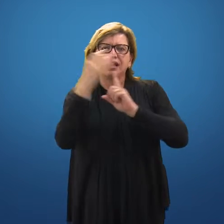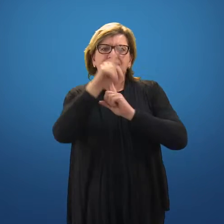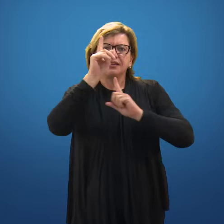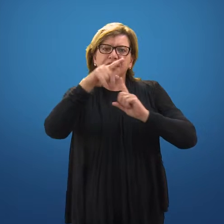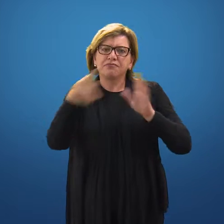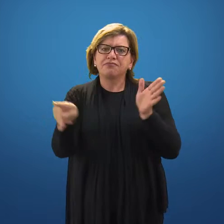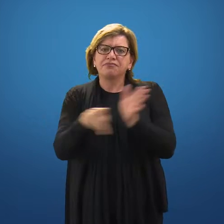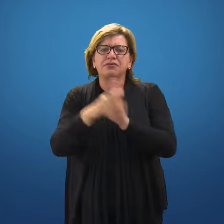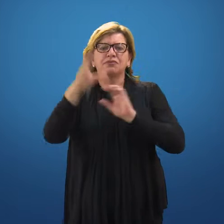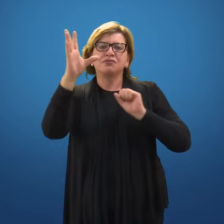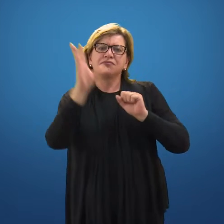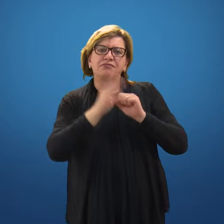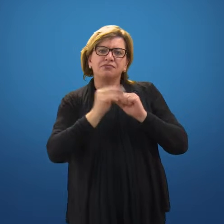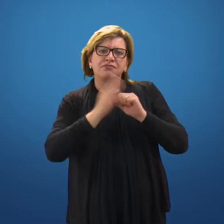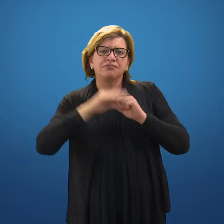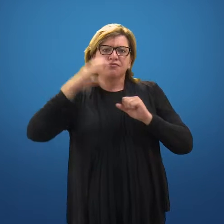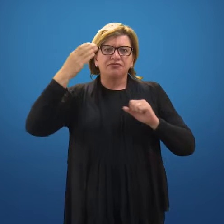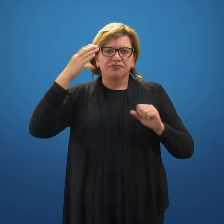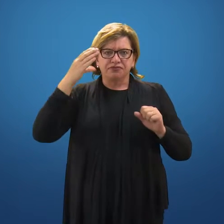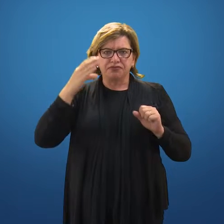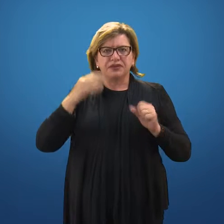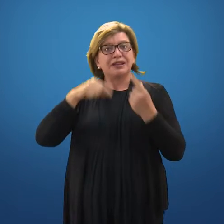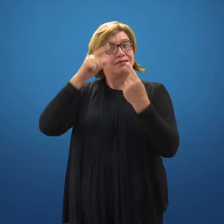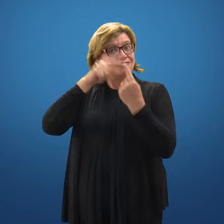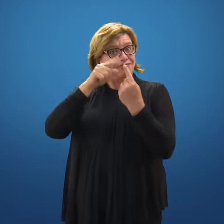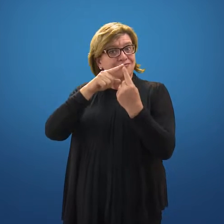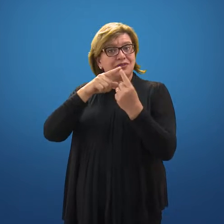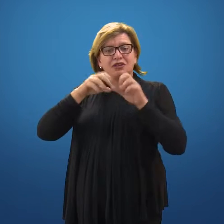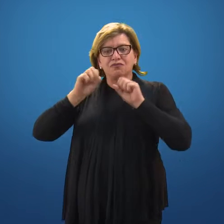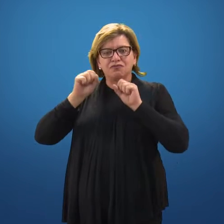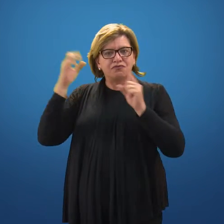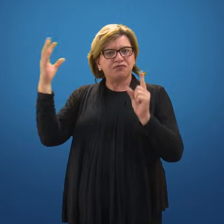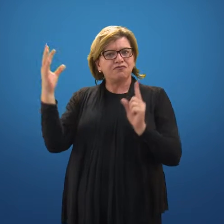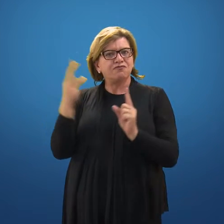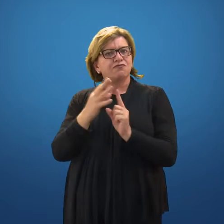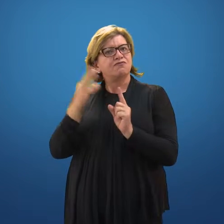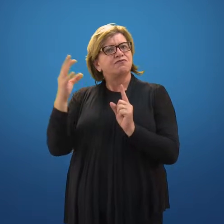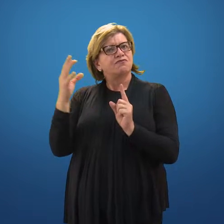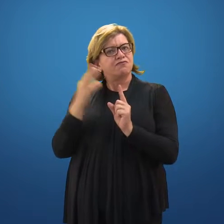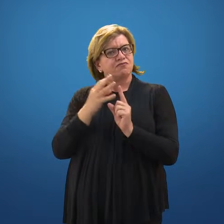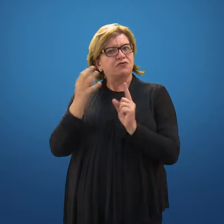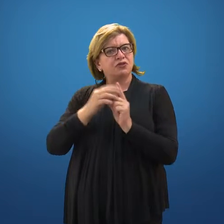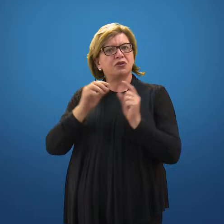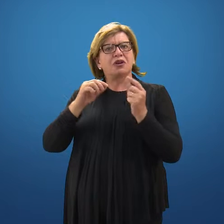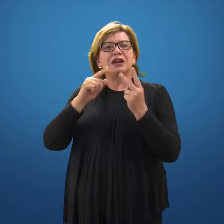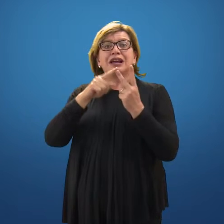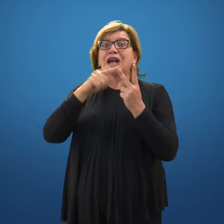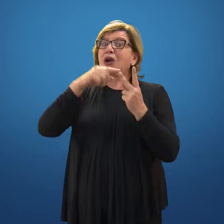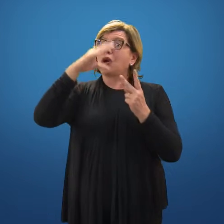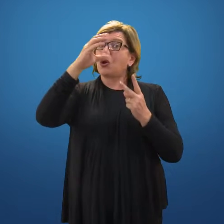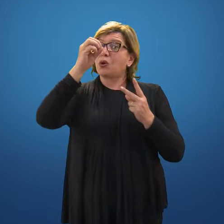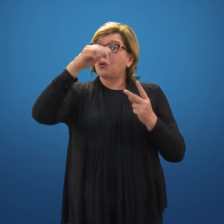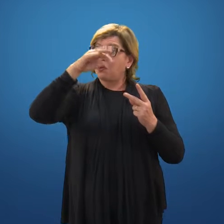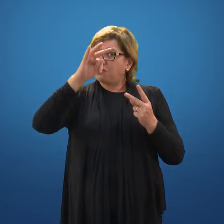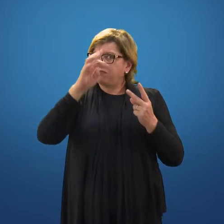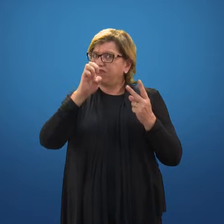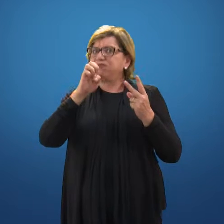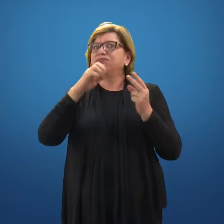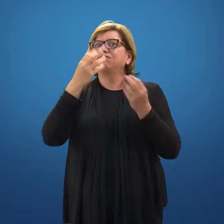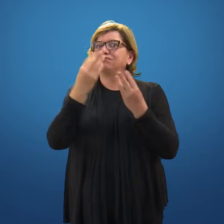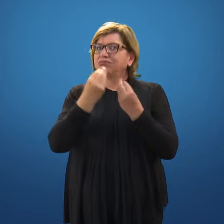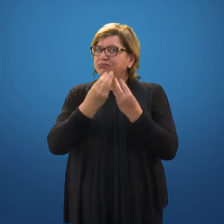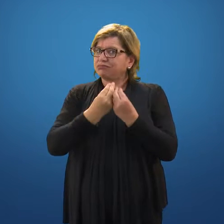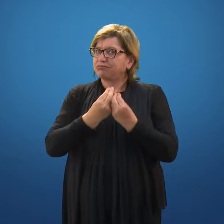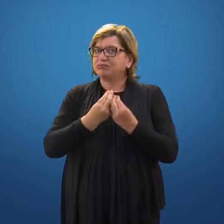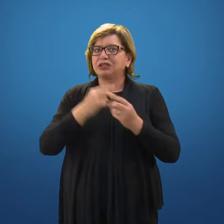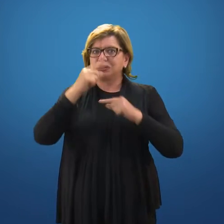científico. Ele influenciou tanto a corrente de Auguste Comte, que vamos ver